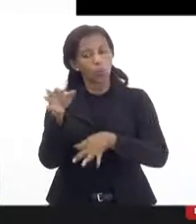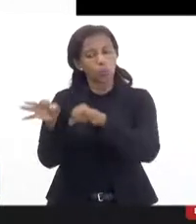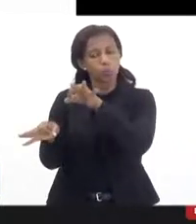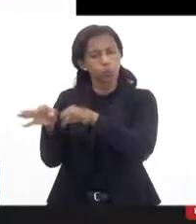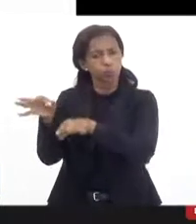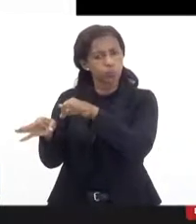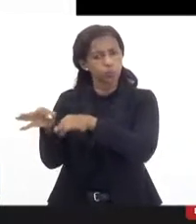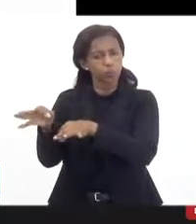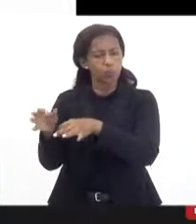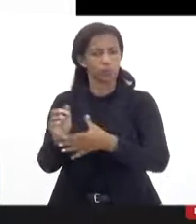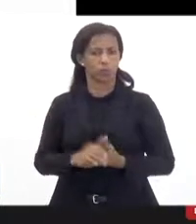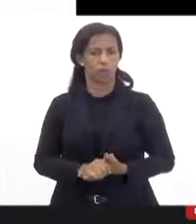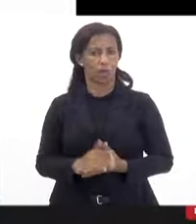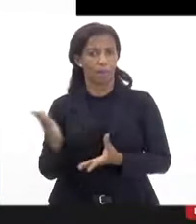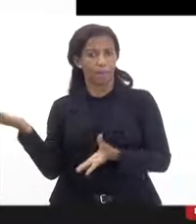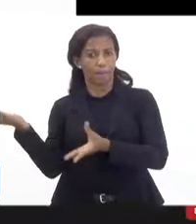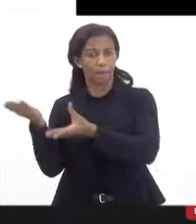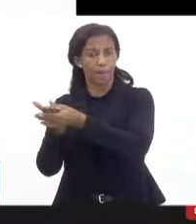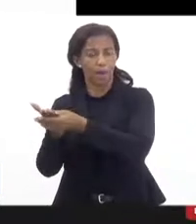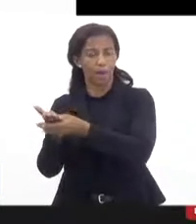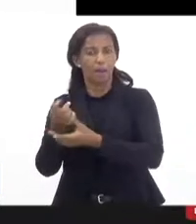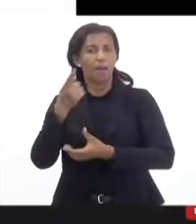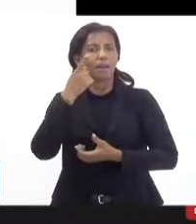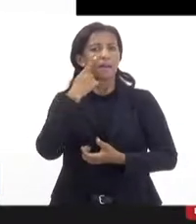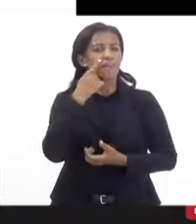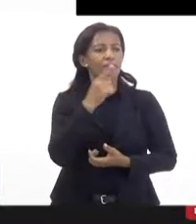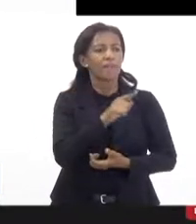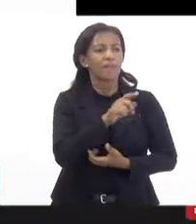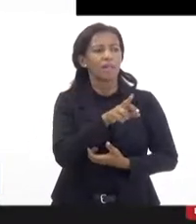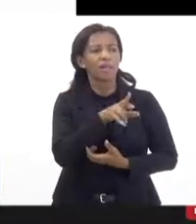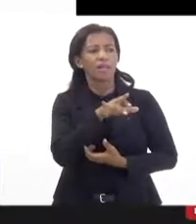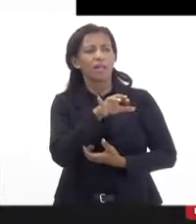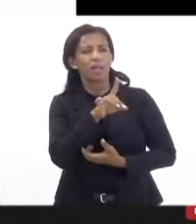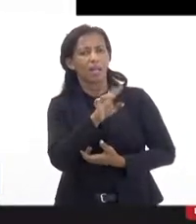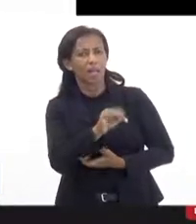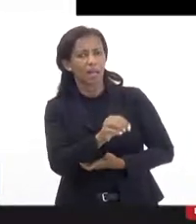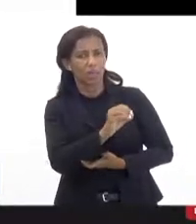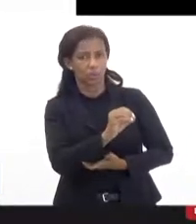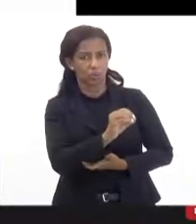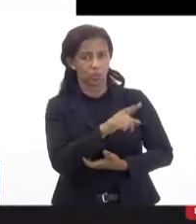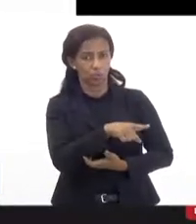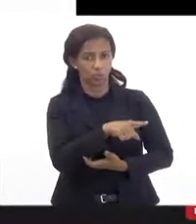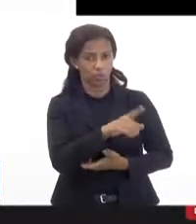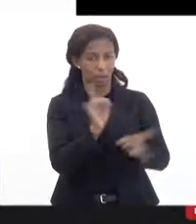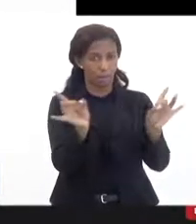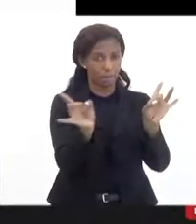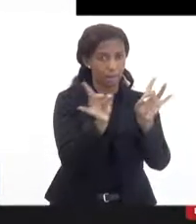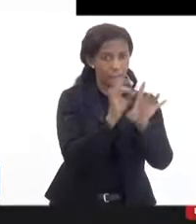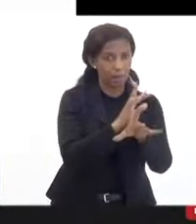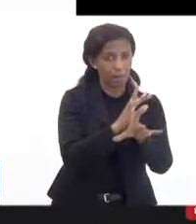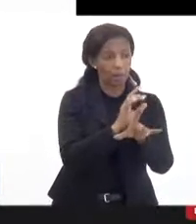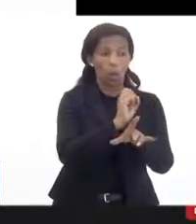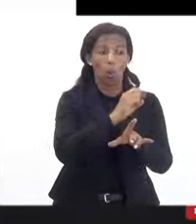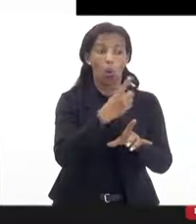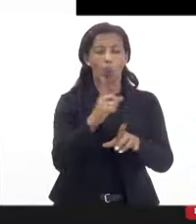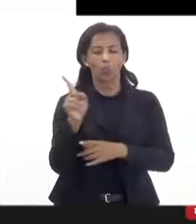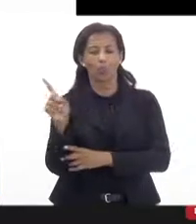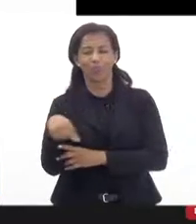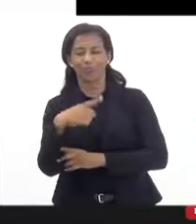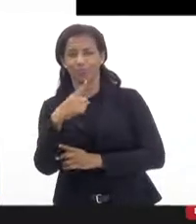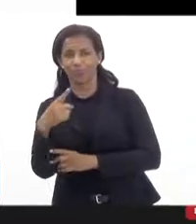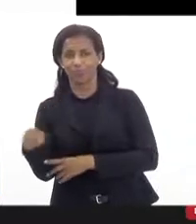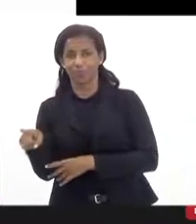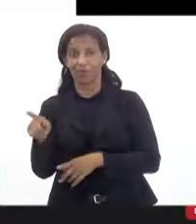grau de exigibilidade do crédito, se esse crédito está com exigibilidade plena ou suspensa, e